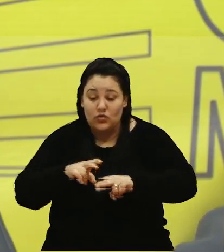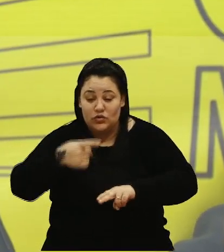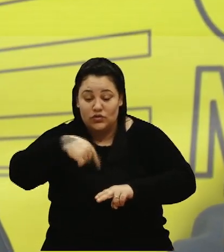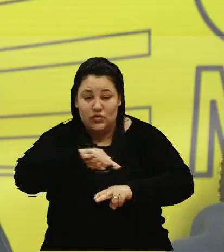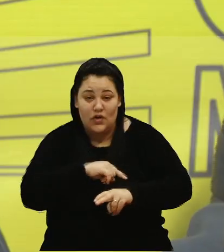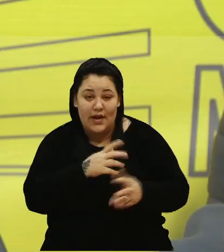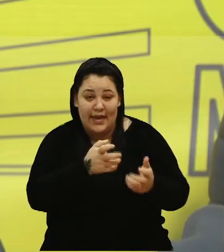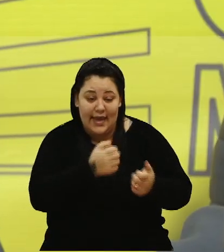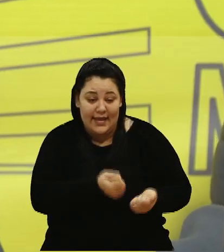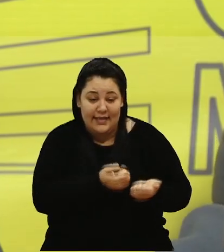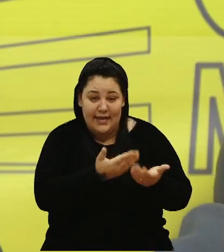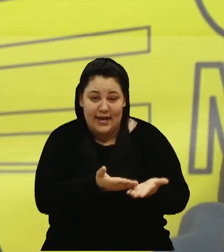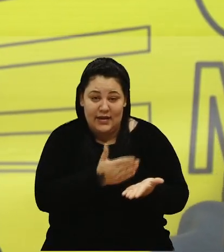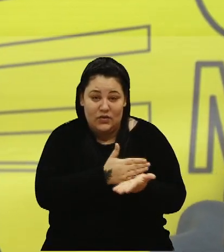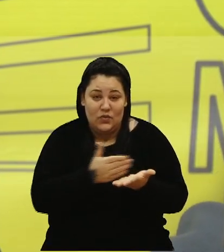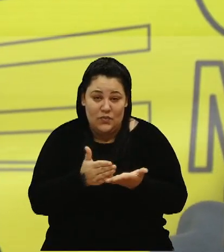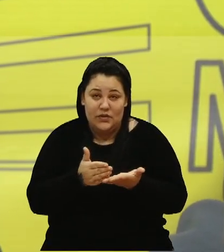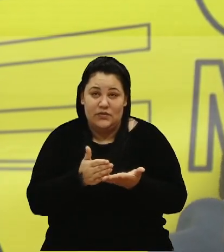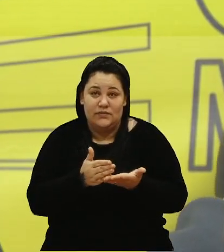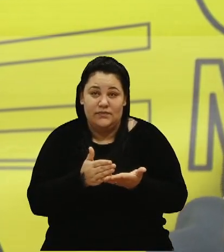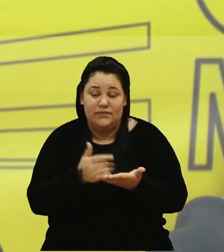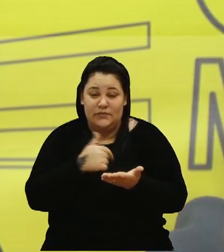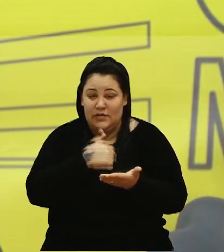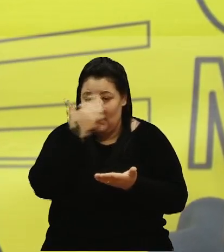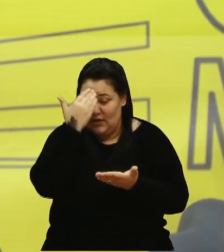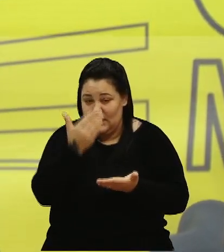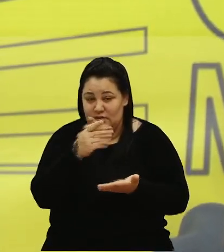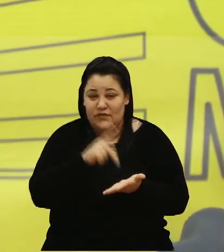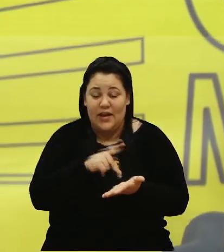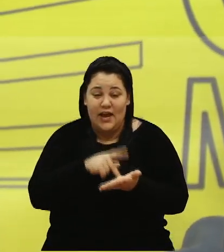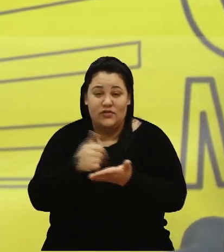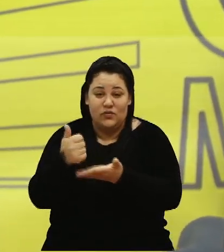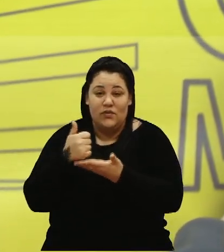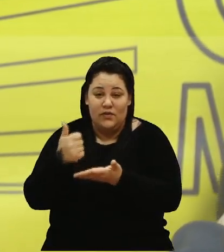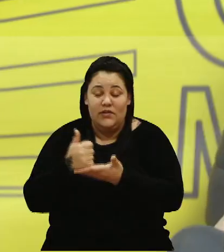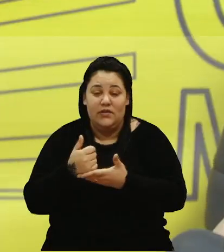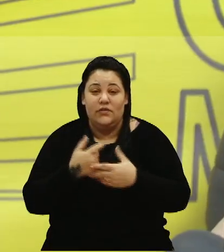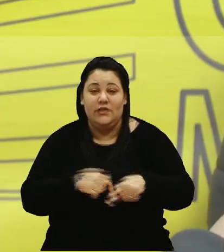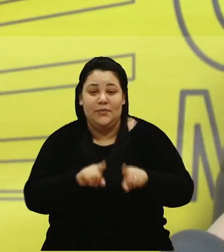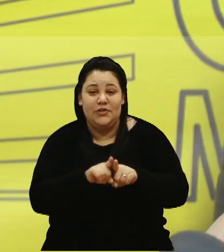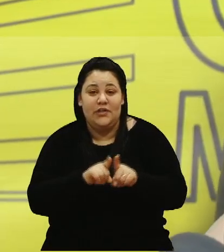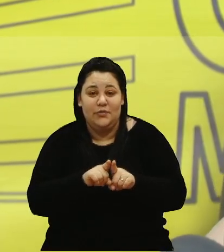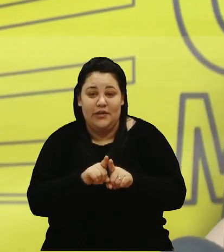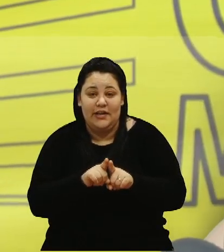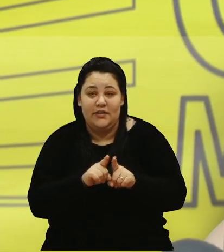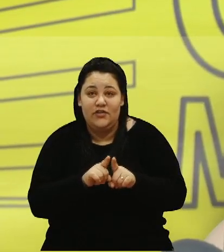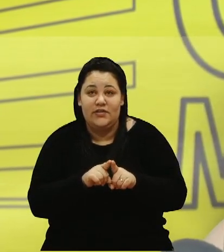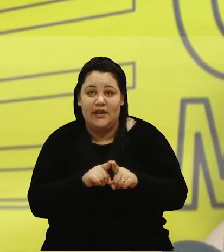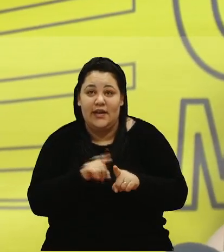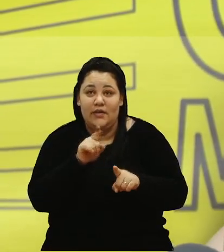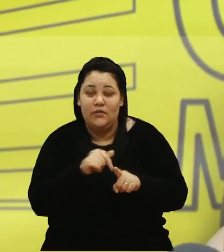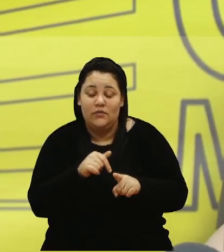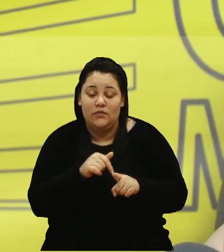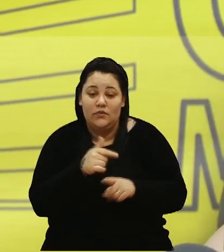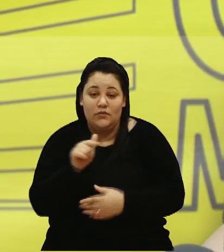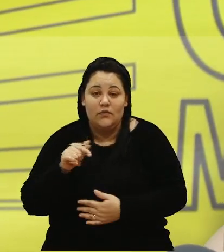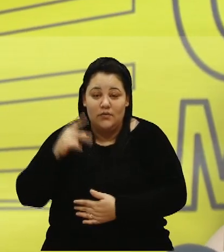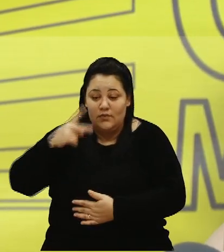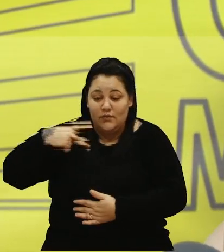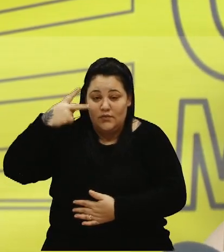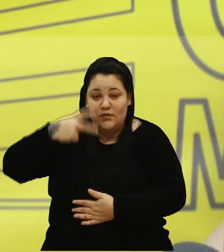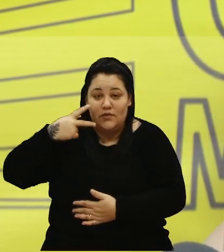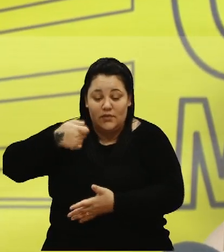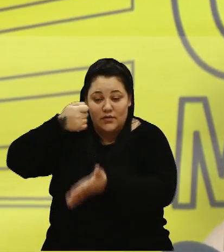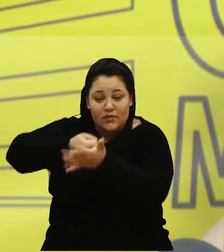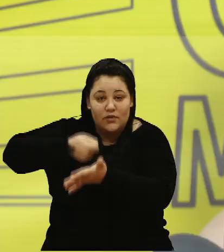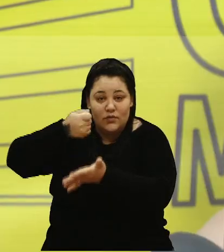também quer dar esse passo inicial, e eu agradeço o apoio dos outros vereadores e da Prefeitura em relação a essa pista, a esse